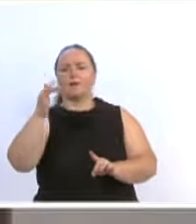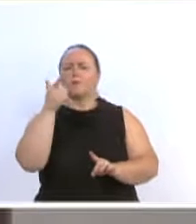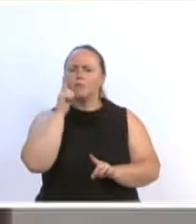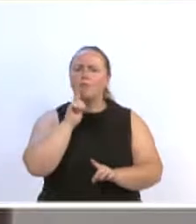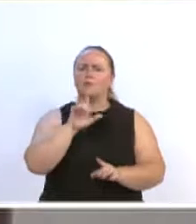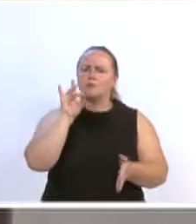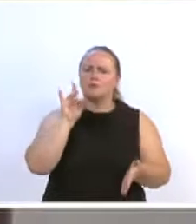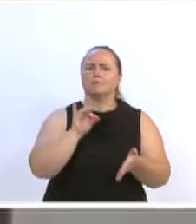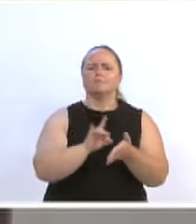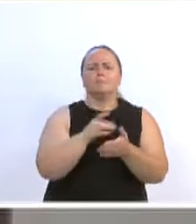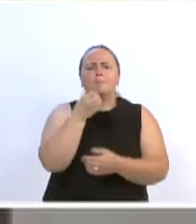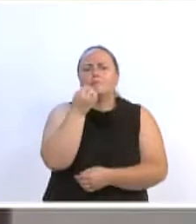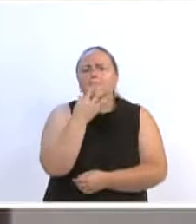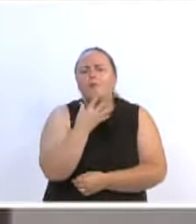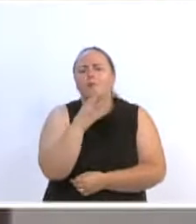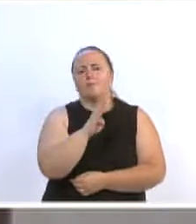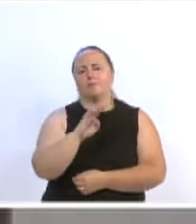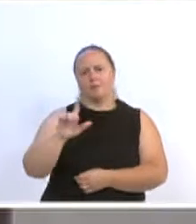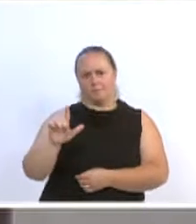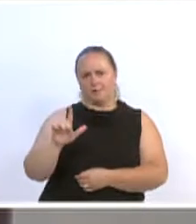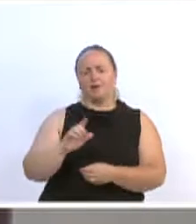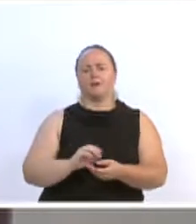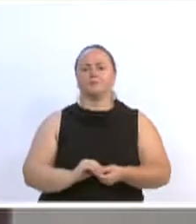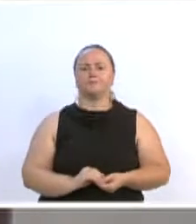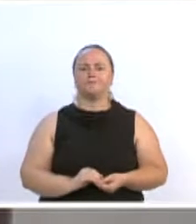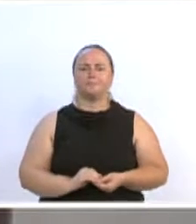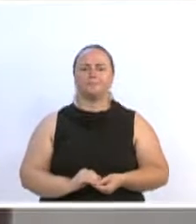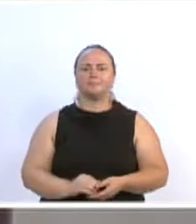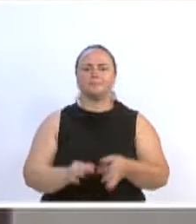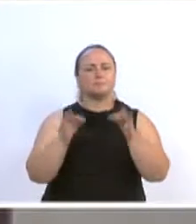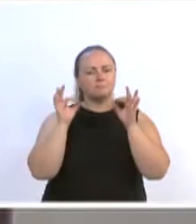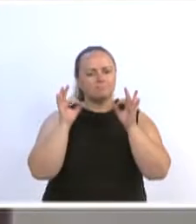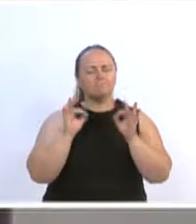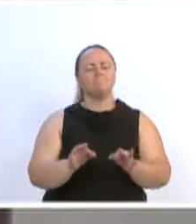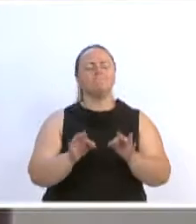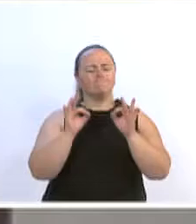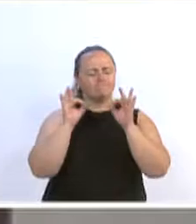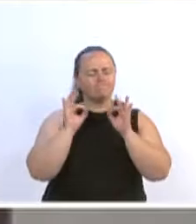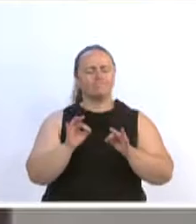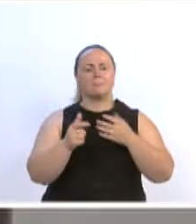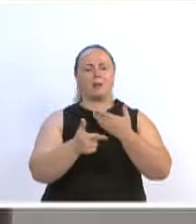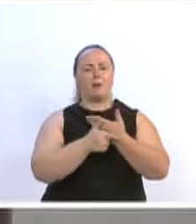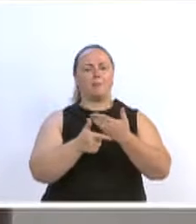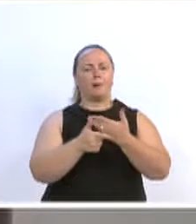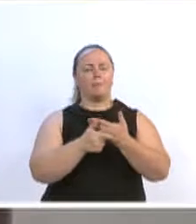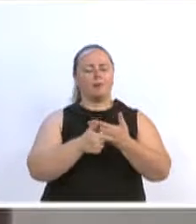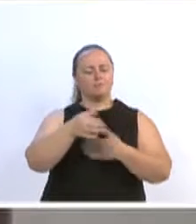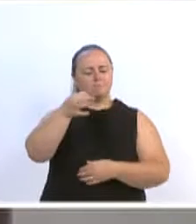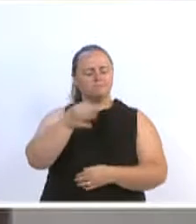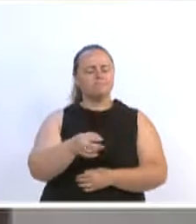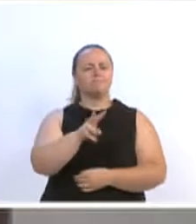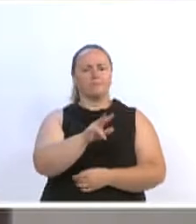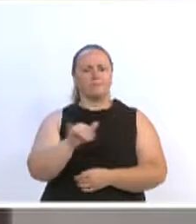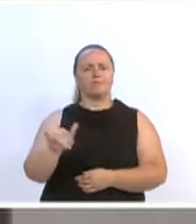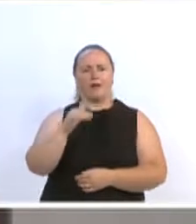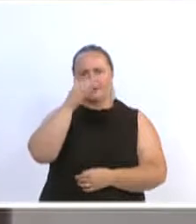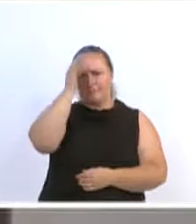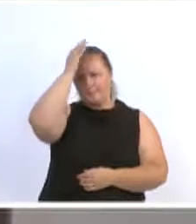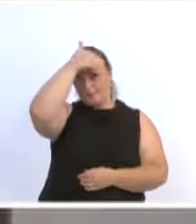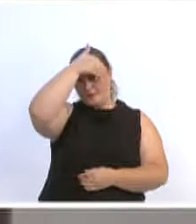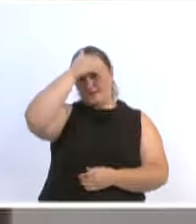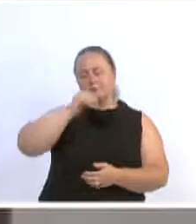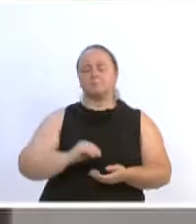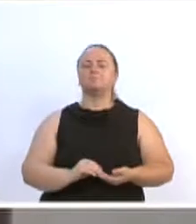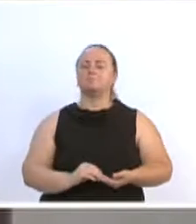cenário federal e com certeza o mário vai fazer valer muito papel como prefeito vai representar muito bem